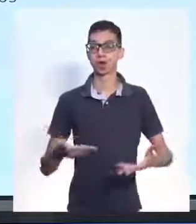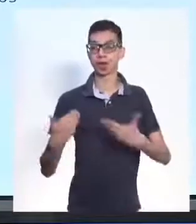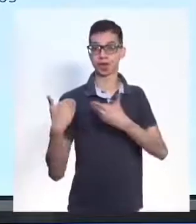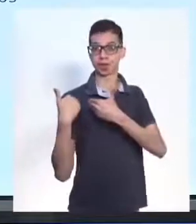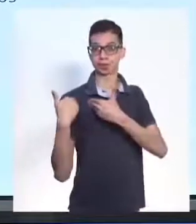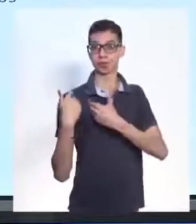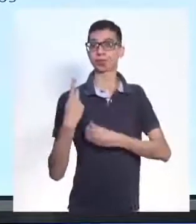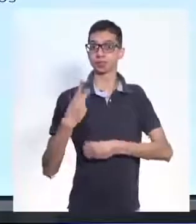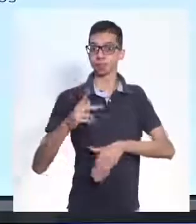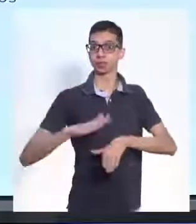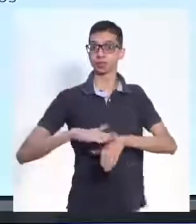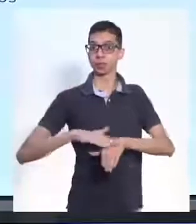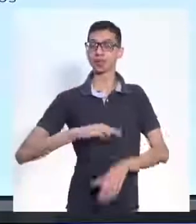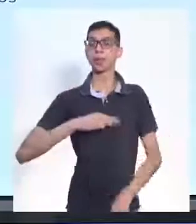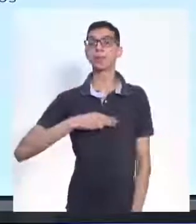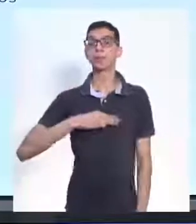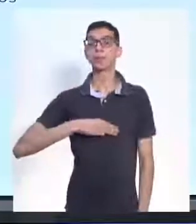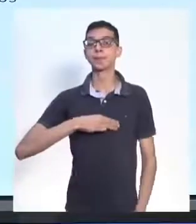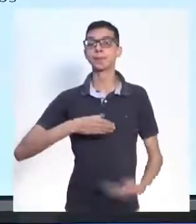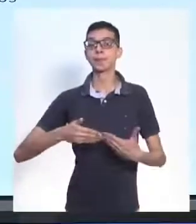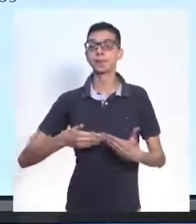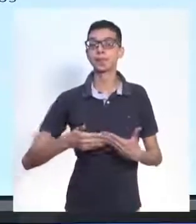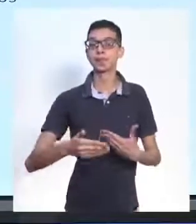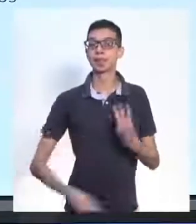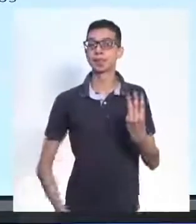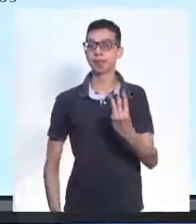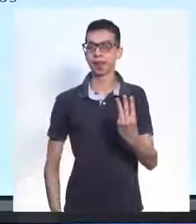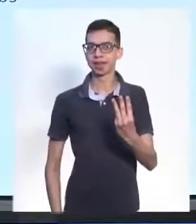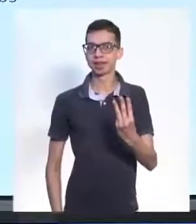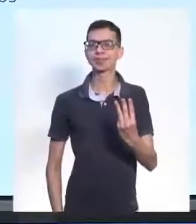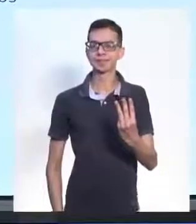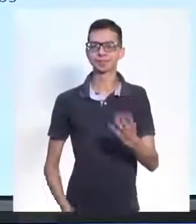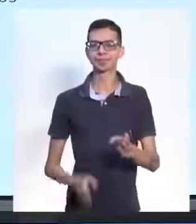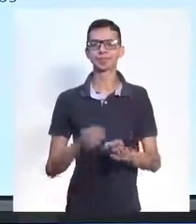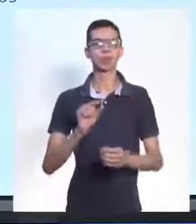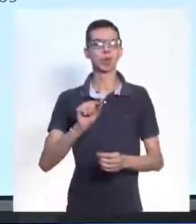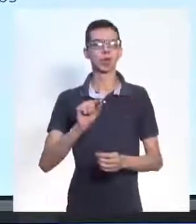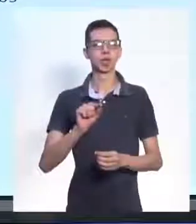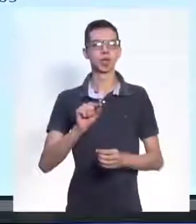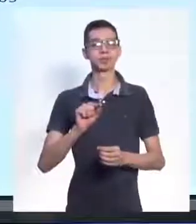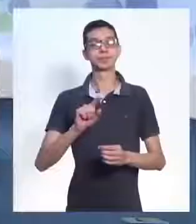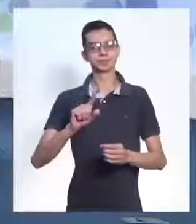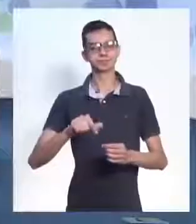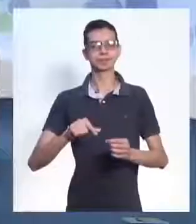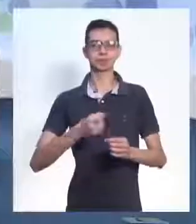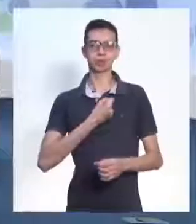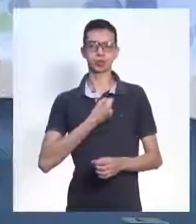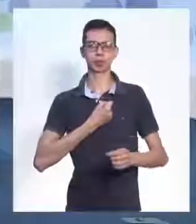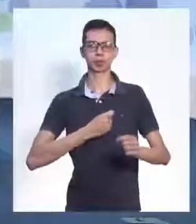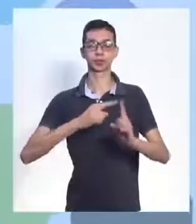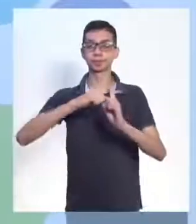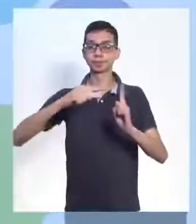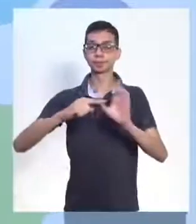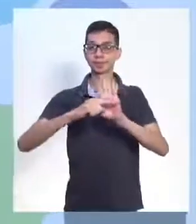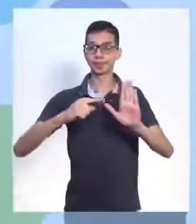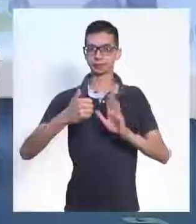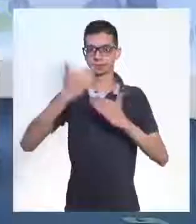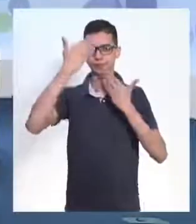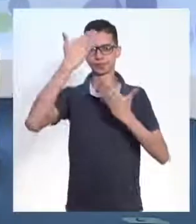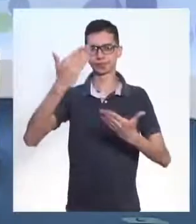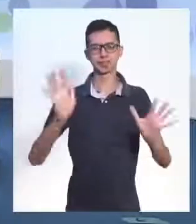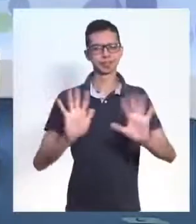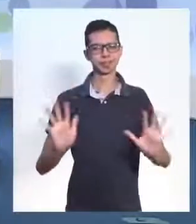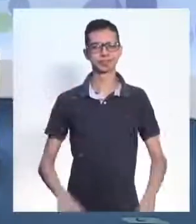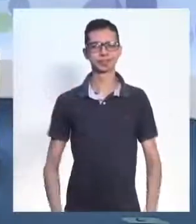encontrar um número negativo. Então, já falamos bastante aqui na aula, seria mais ou menos essa ideia. Obrigado, né, Osmar? Obrigado, até a próxima.